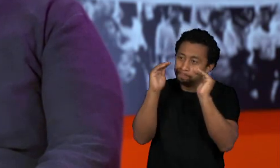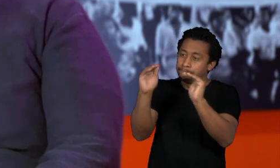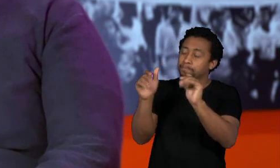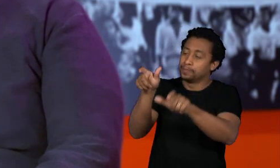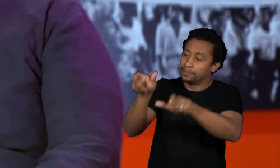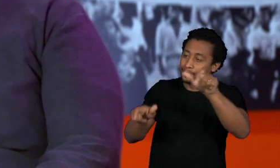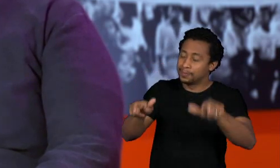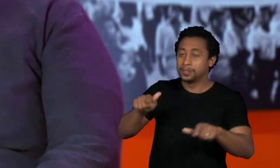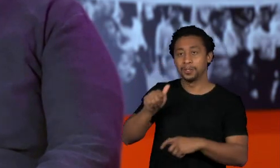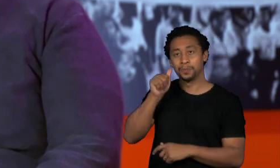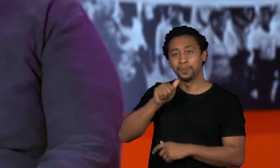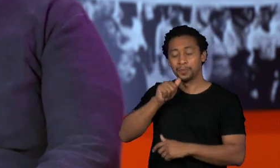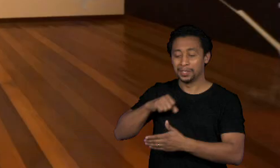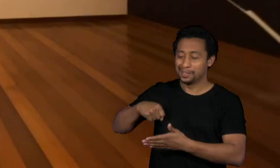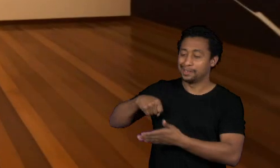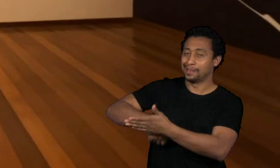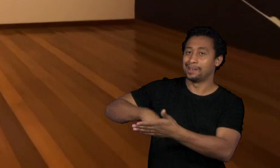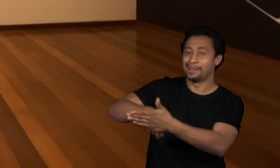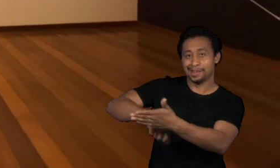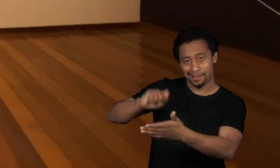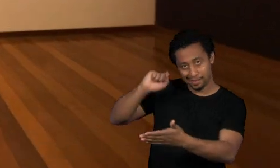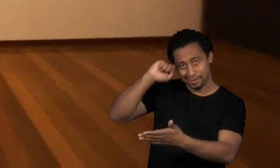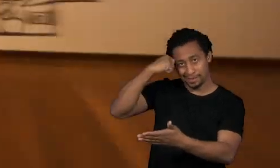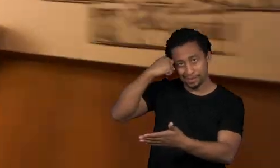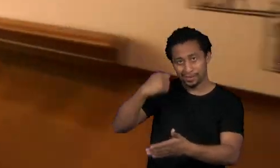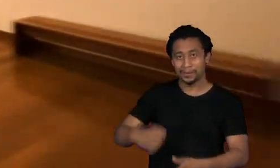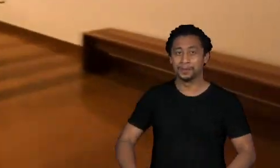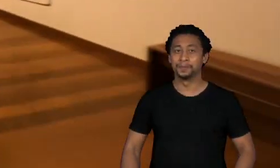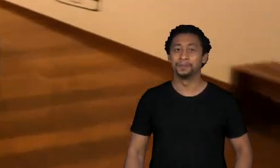mulheres negras e organizações negras.